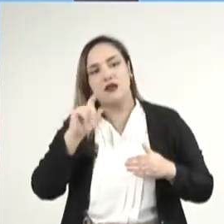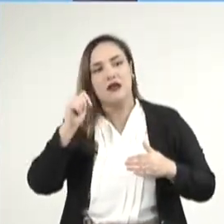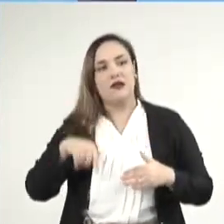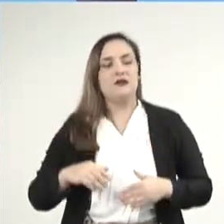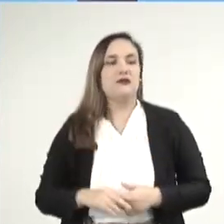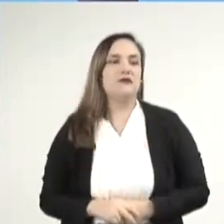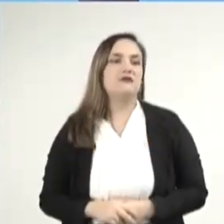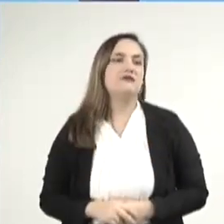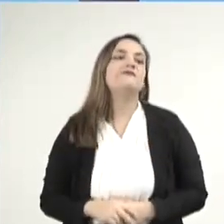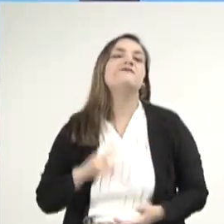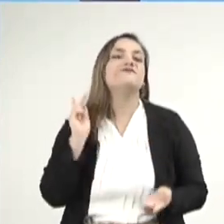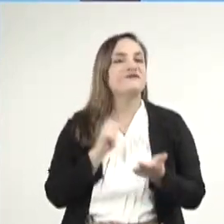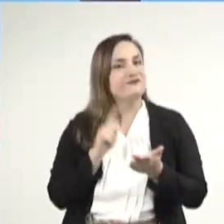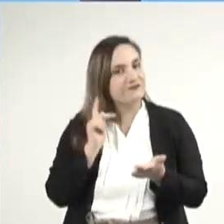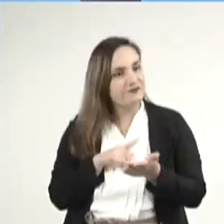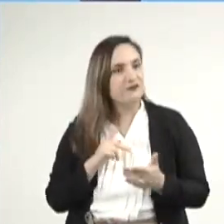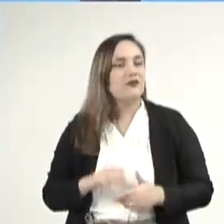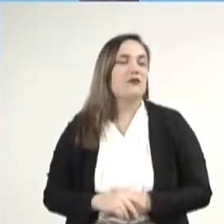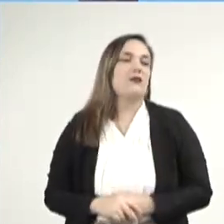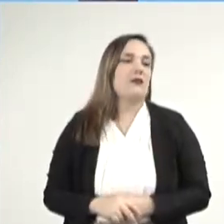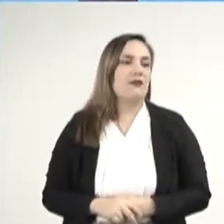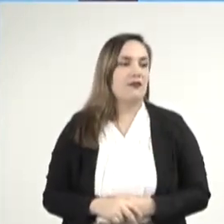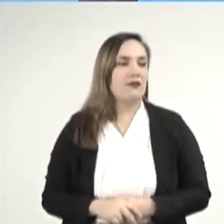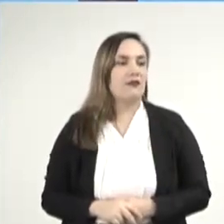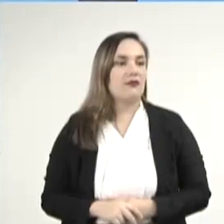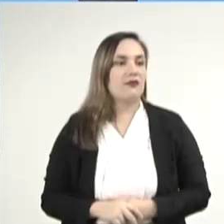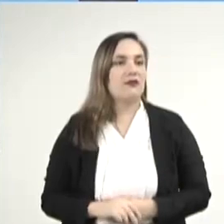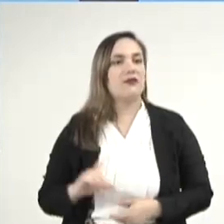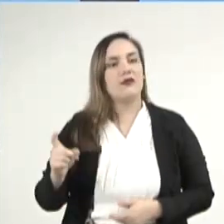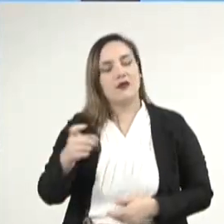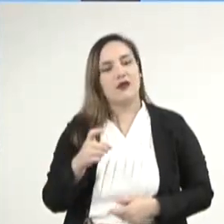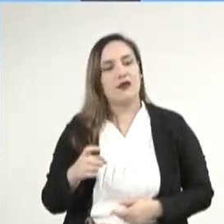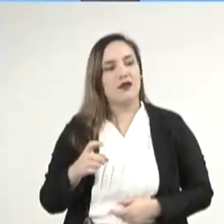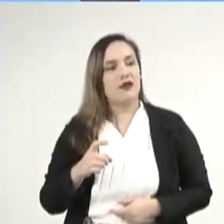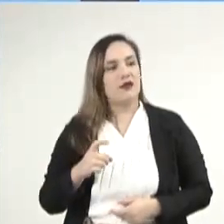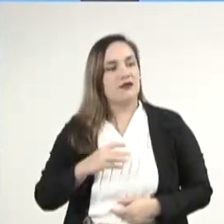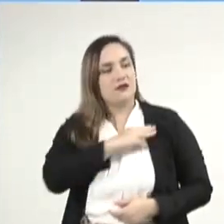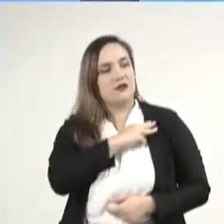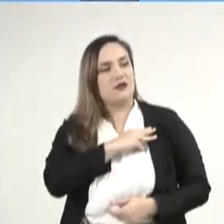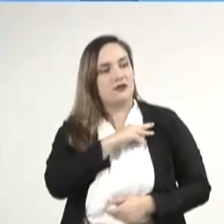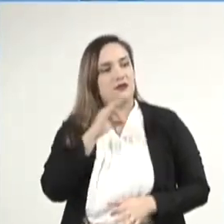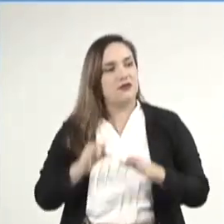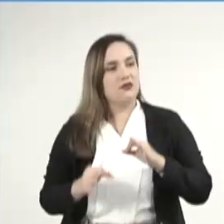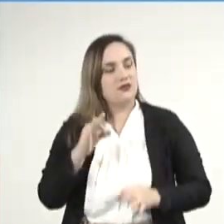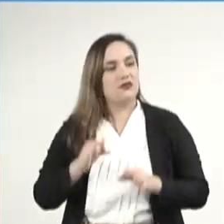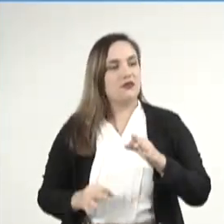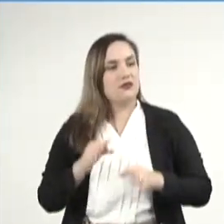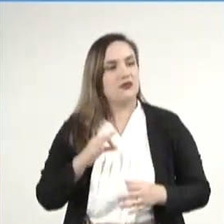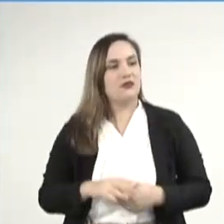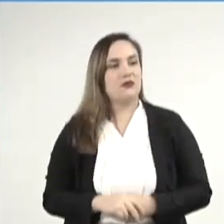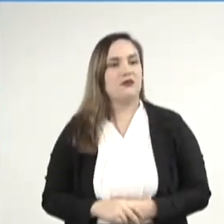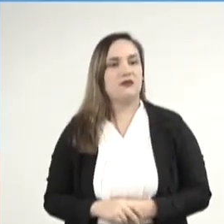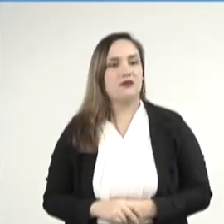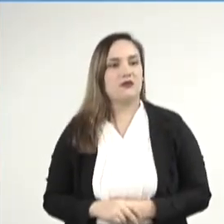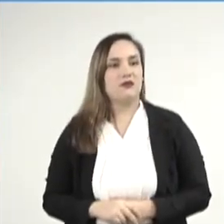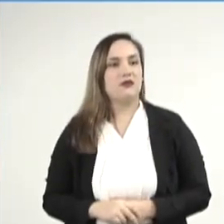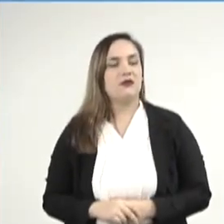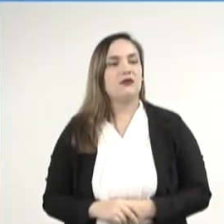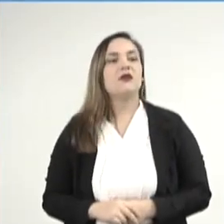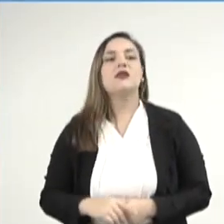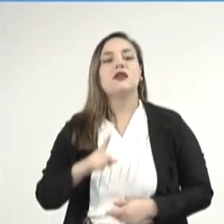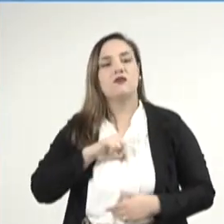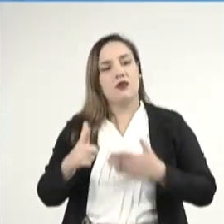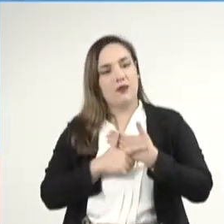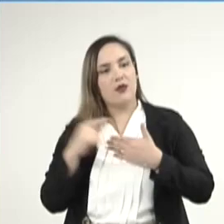Excelência. De fato, o ex-ministro da Justiça, Flávio Dino, teve um papel muito